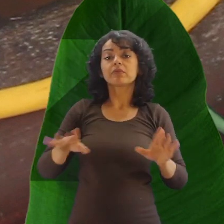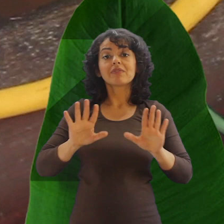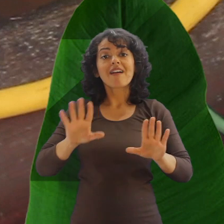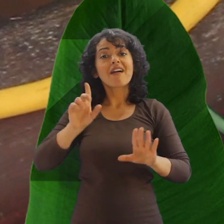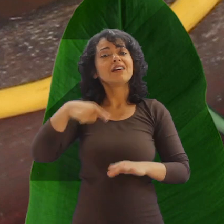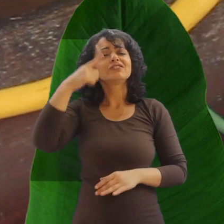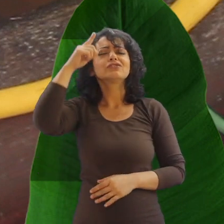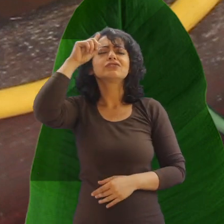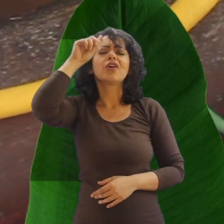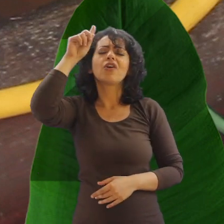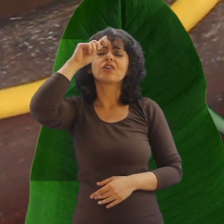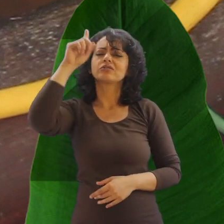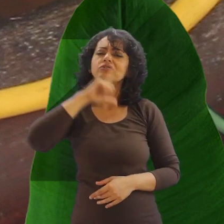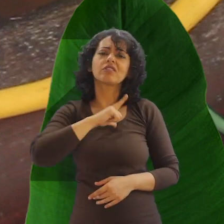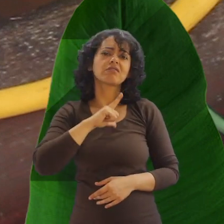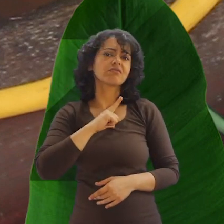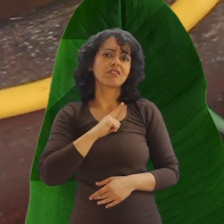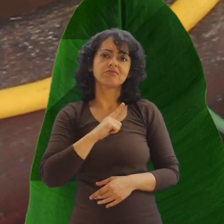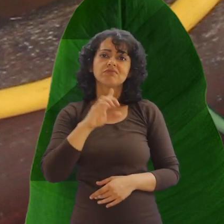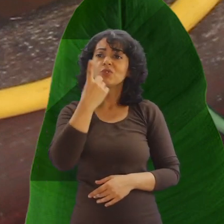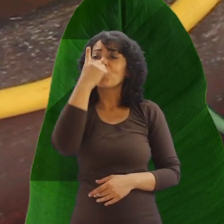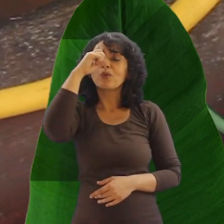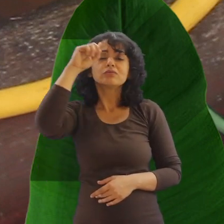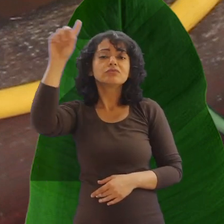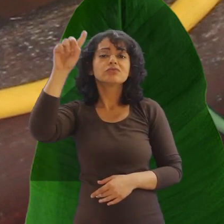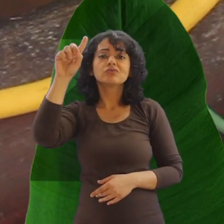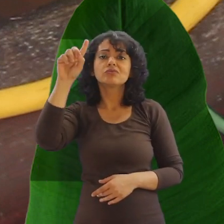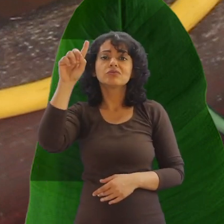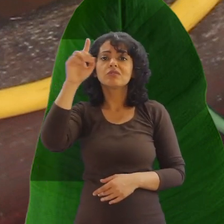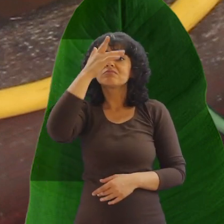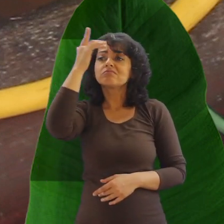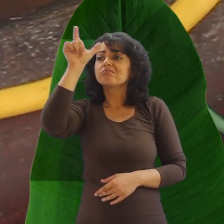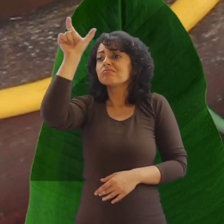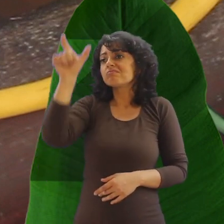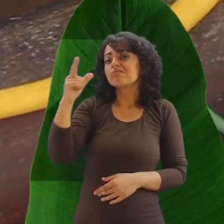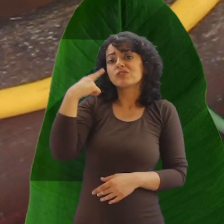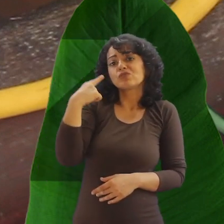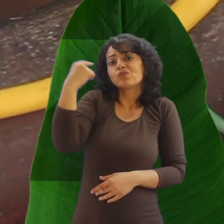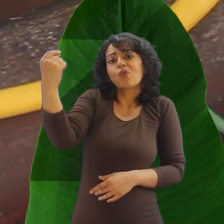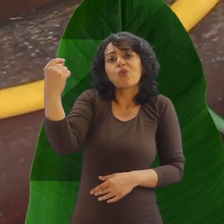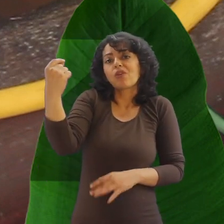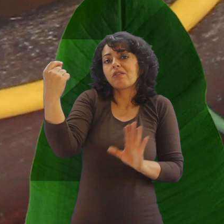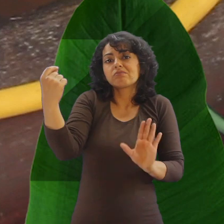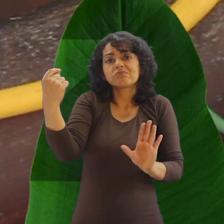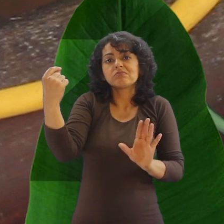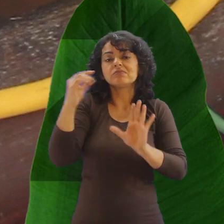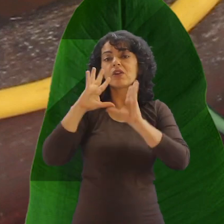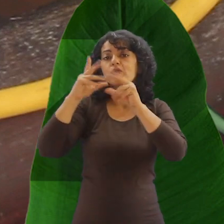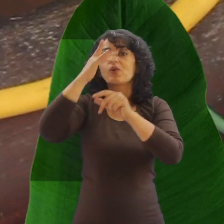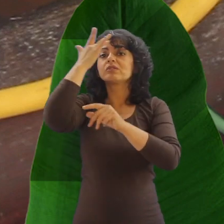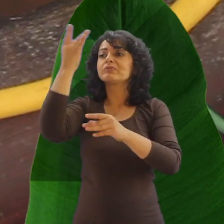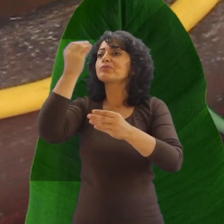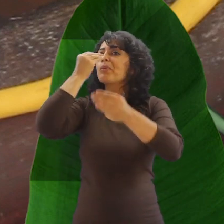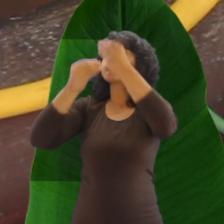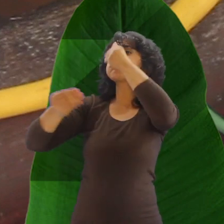ódio daquele dia. Você foi escolhida pelo esgoto para todo mundo despejar o ódio do dia em